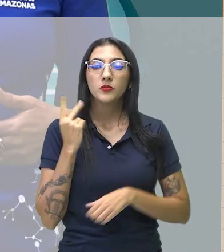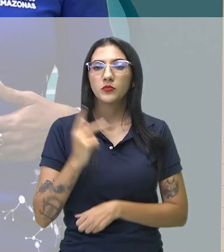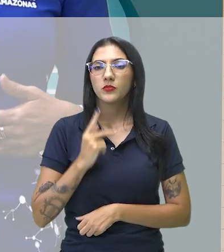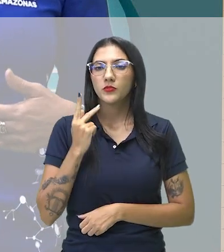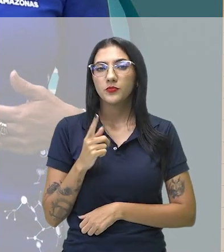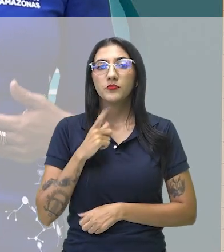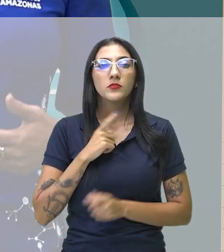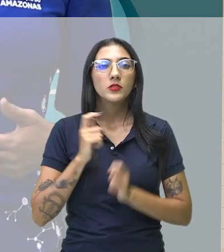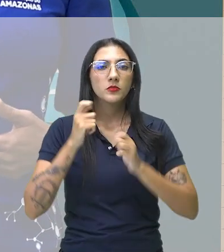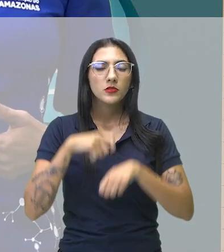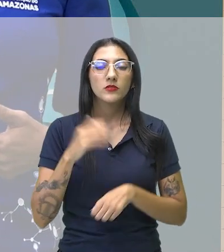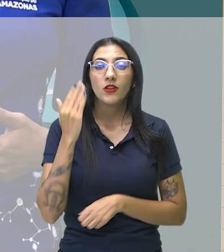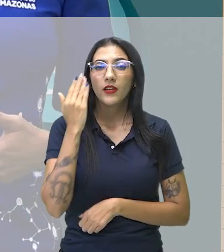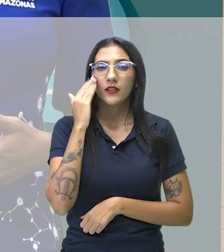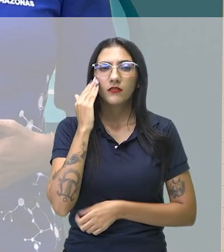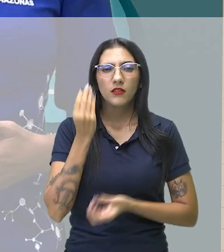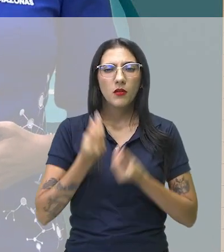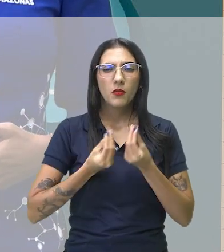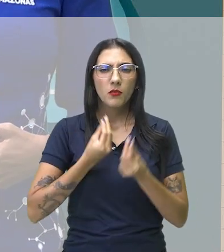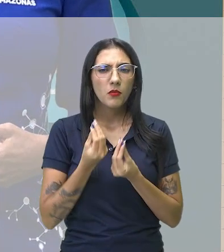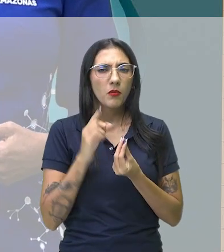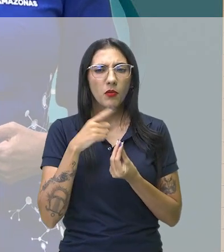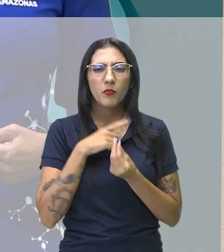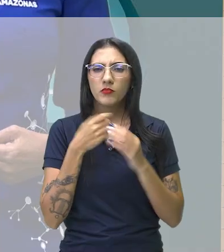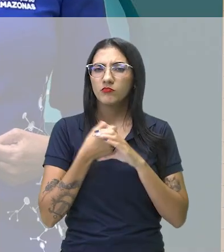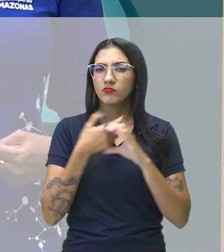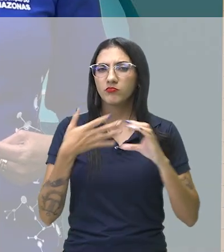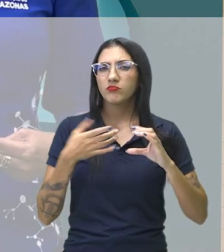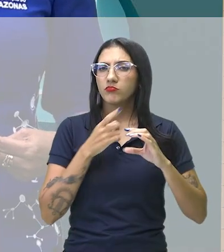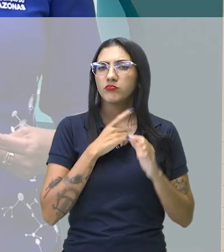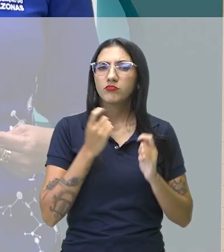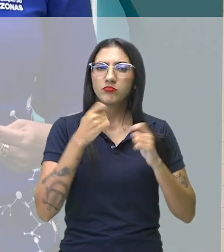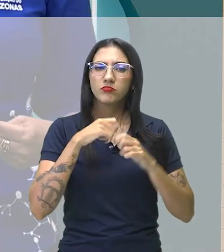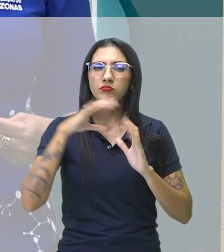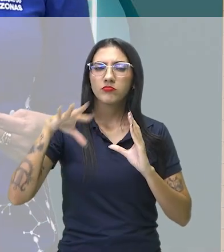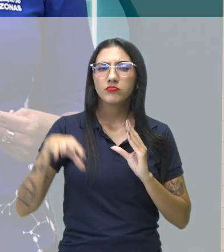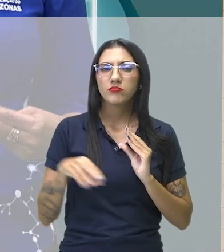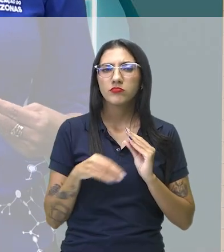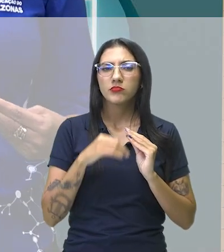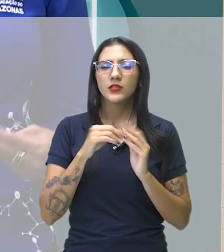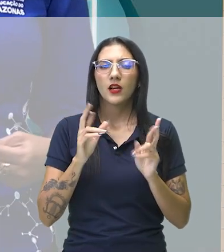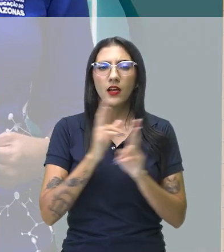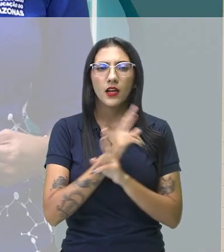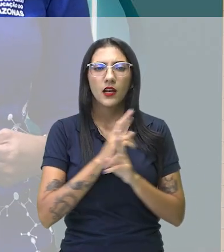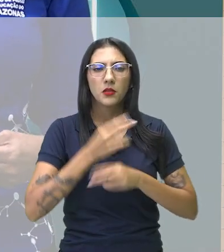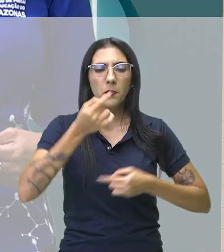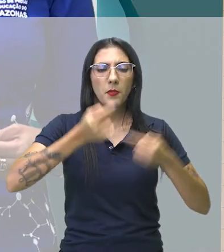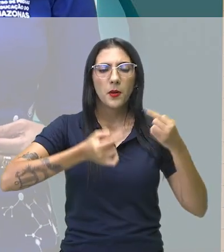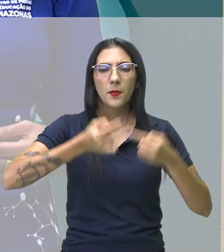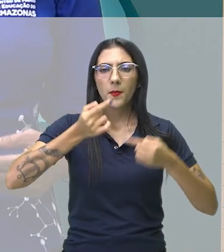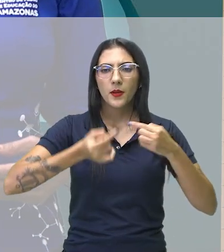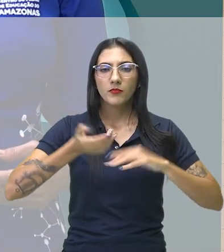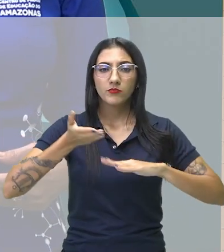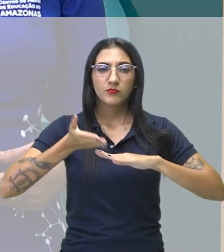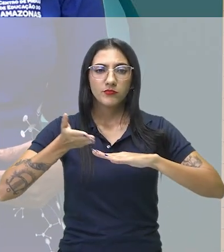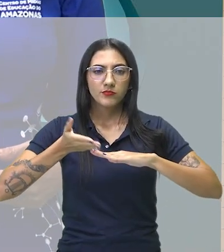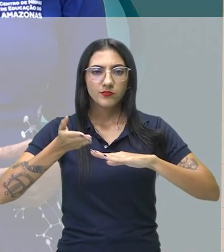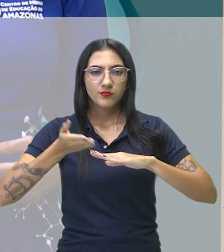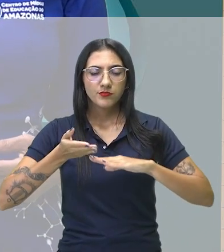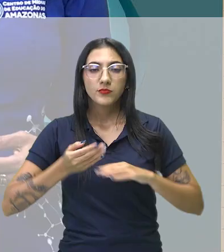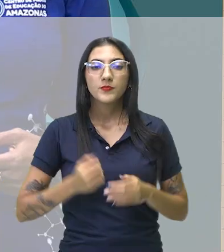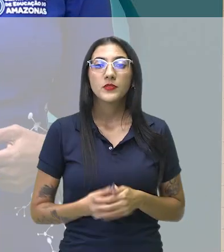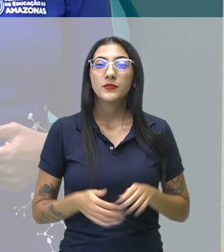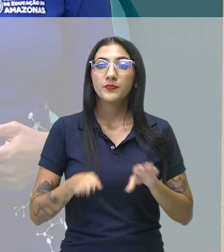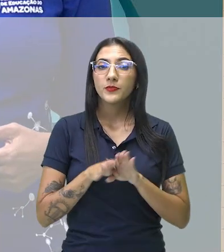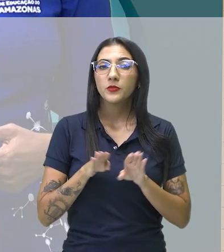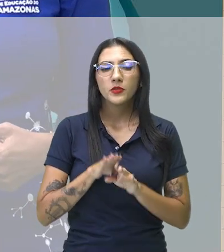permite compreender como essas criações se relacionam com os debates